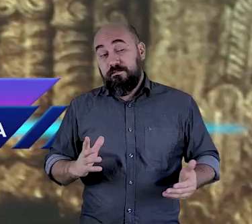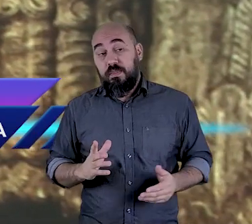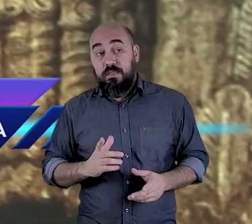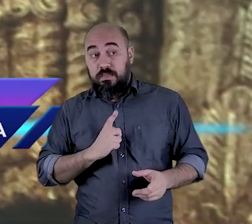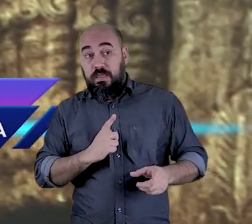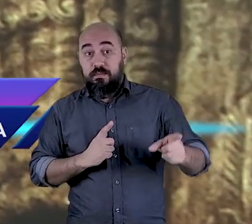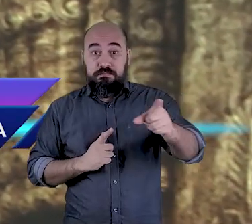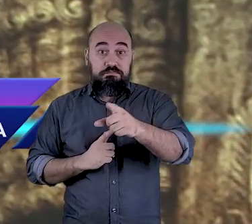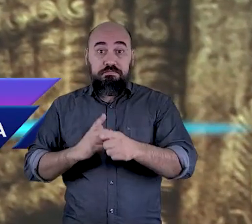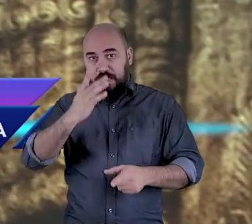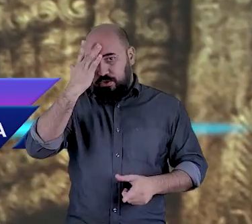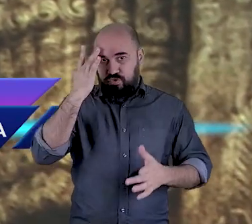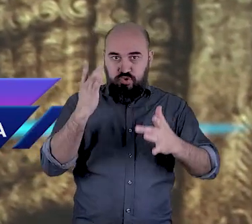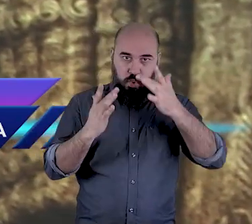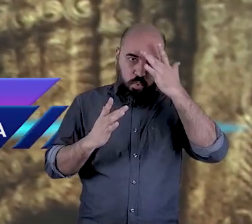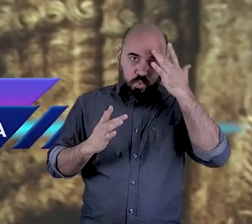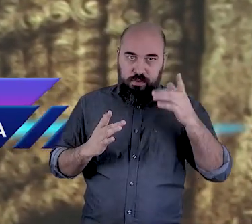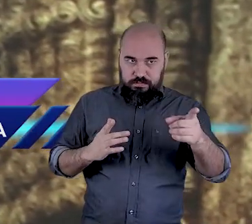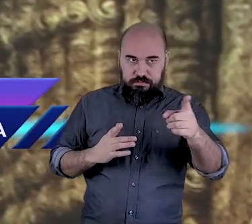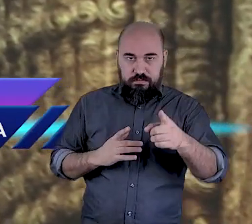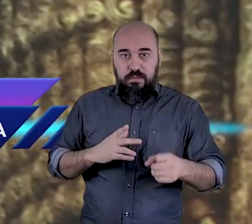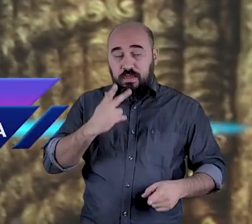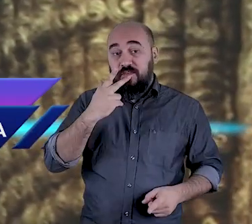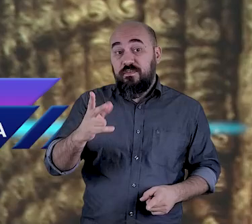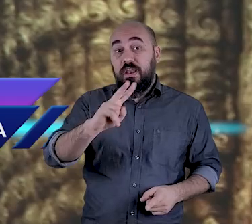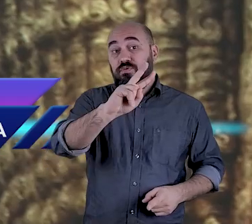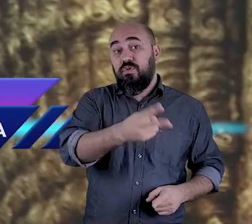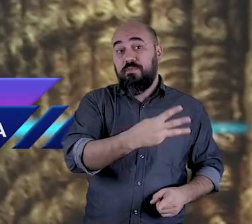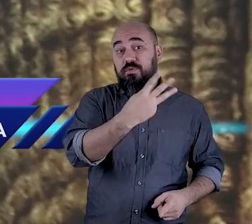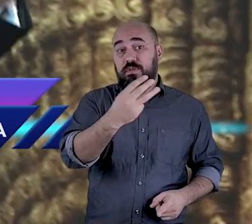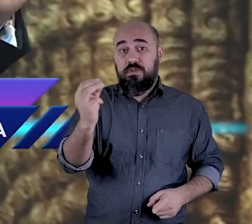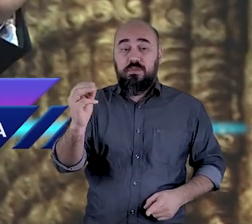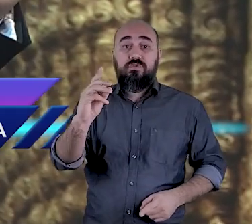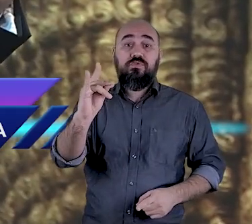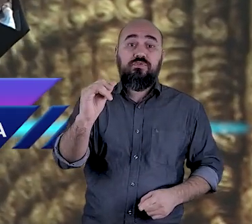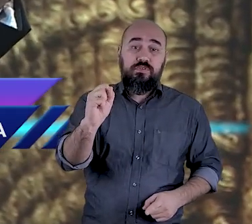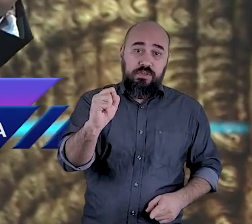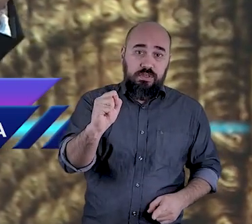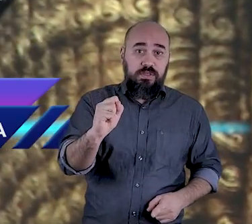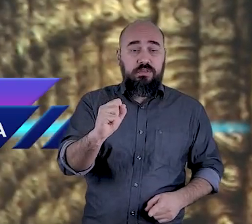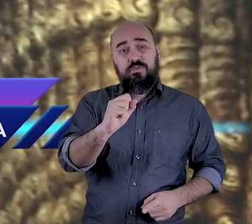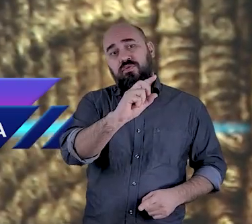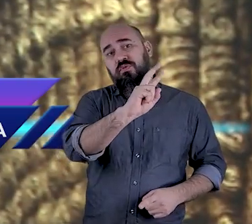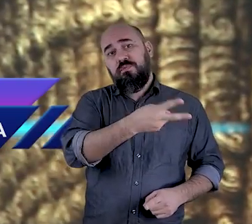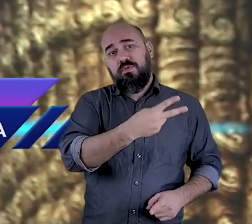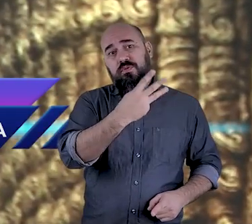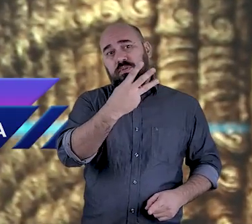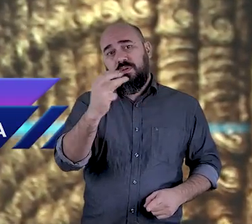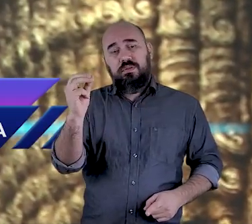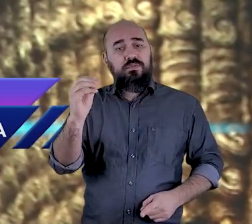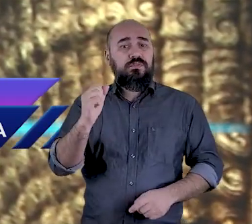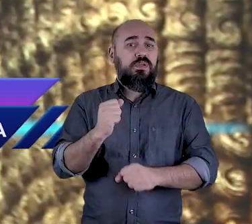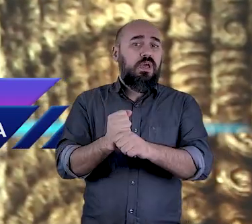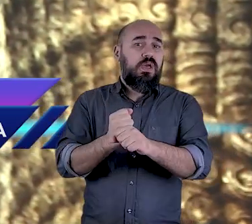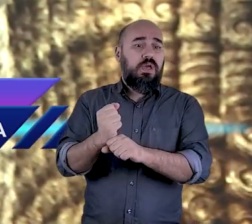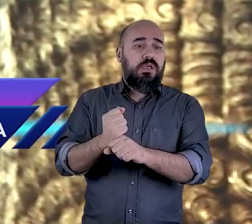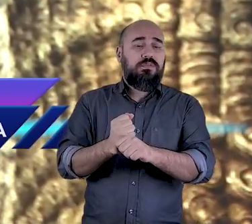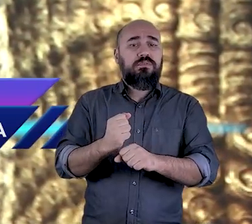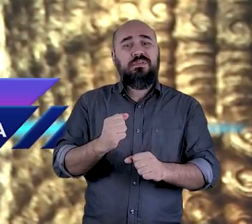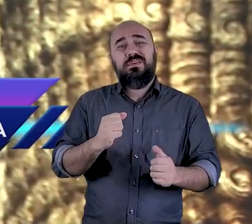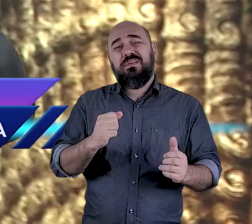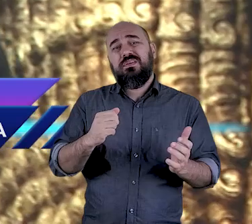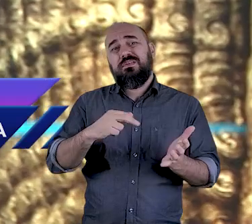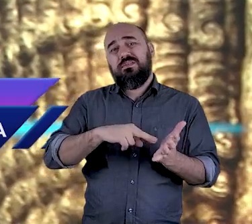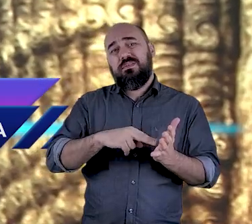alguns estudantes da Bíblia dizem que esses 2300 dias ou 2.300 anos tem a ver